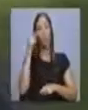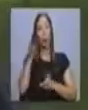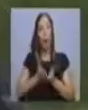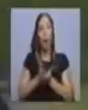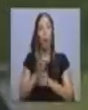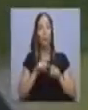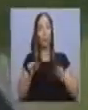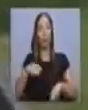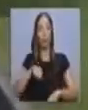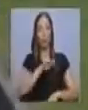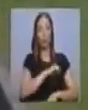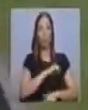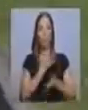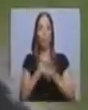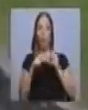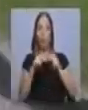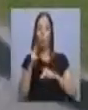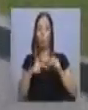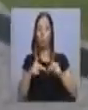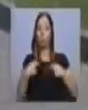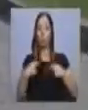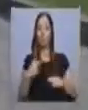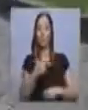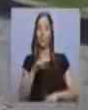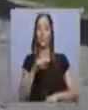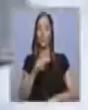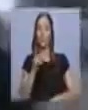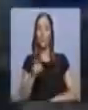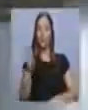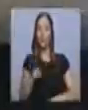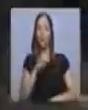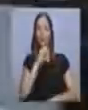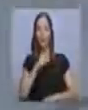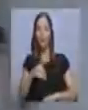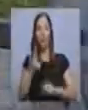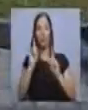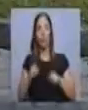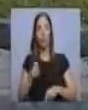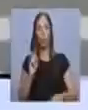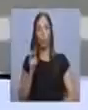hospital. As obras vão custar 160 mil euros e deverão arrancar em outubro.